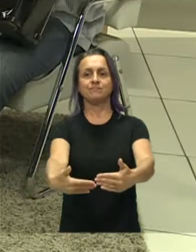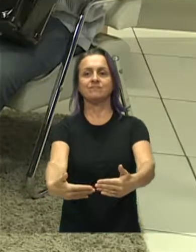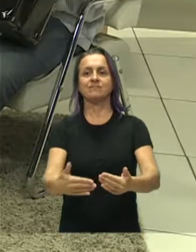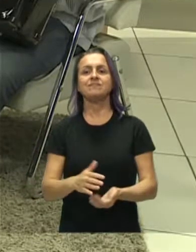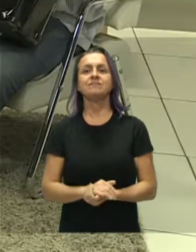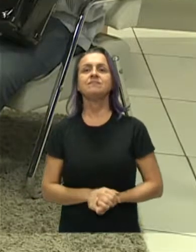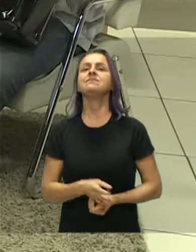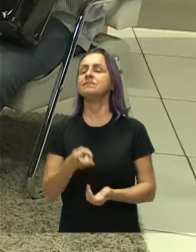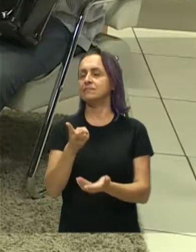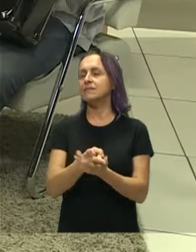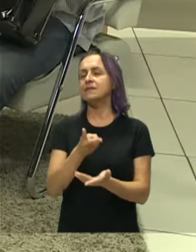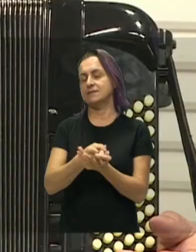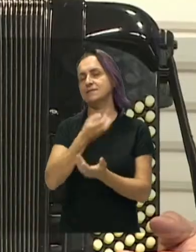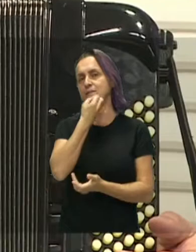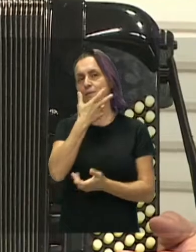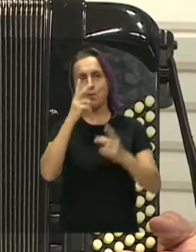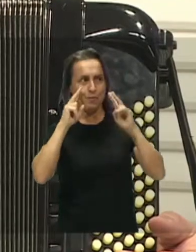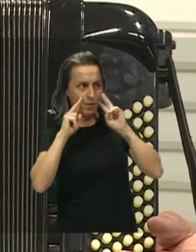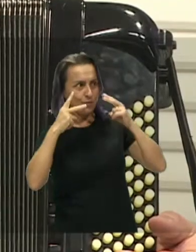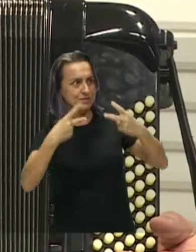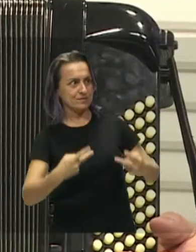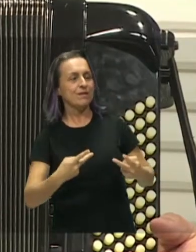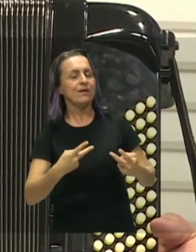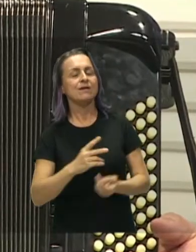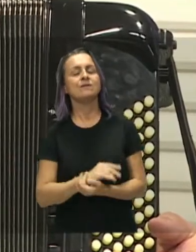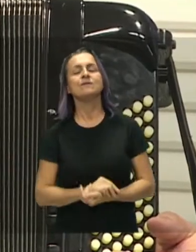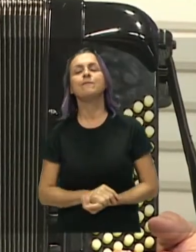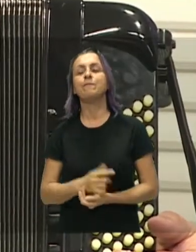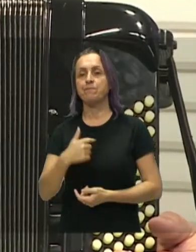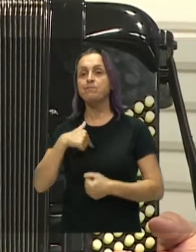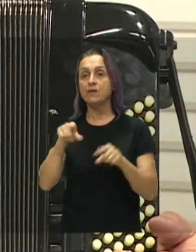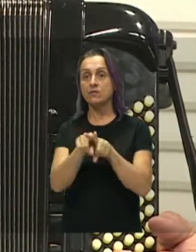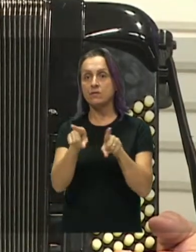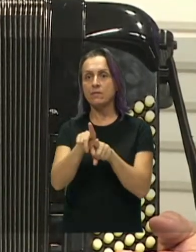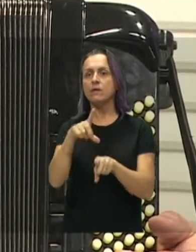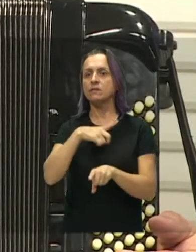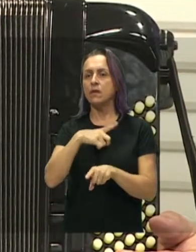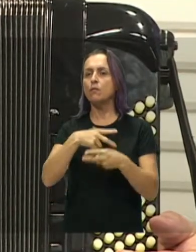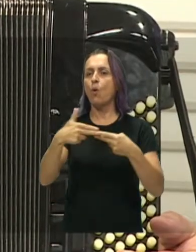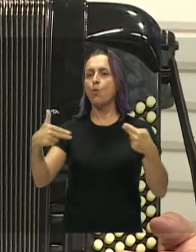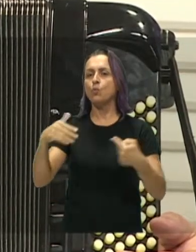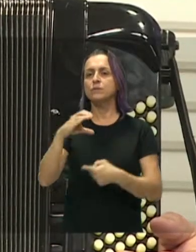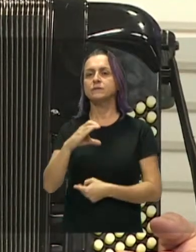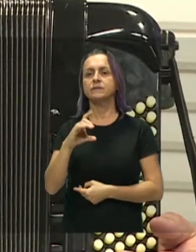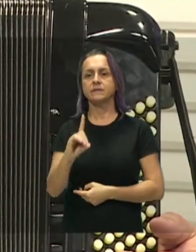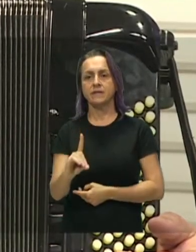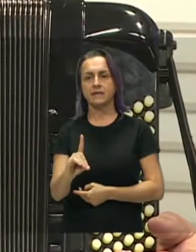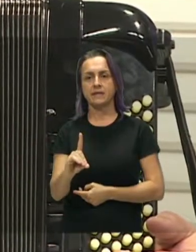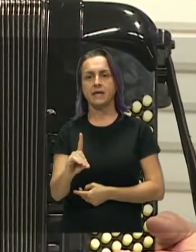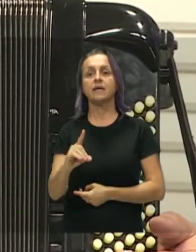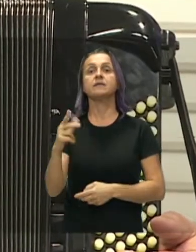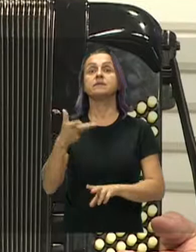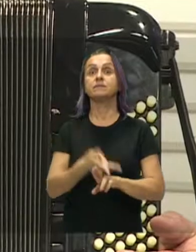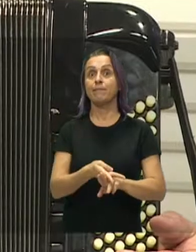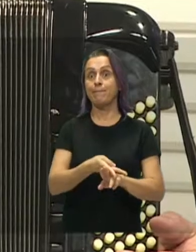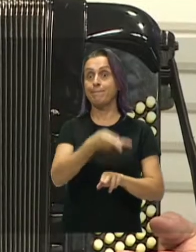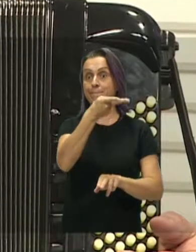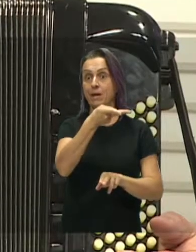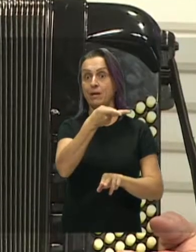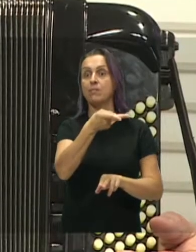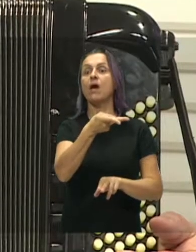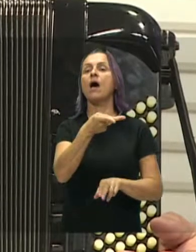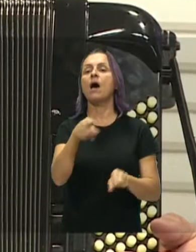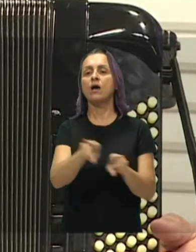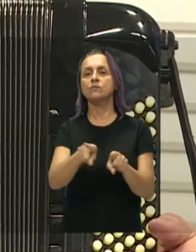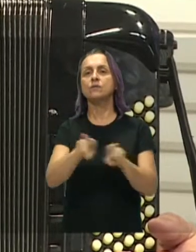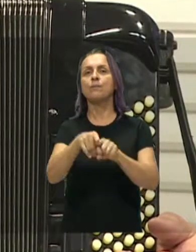É sempre muito bom o reconhecimento, né? Eu também tenho alguns CDs premiados, né? Eu recebi